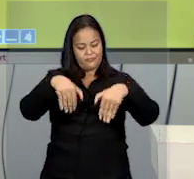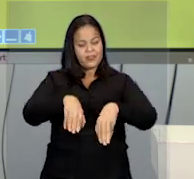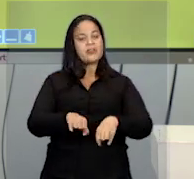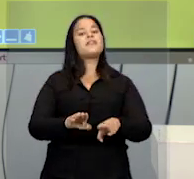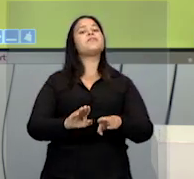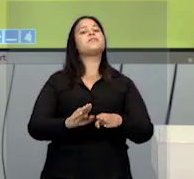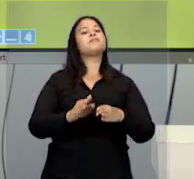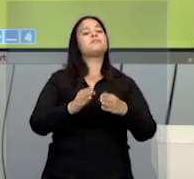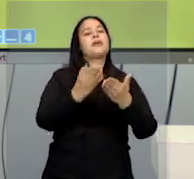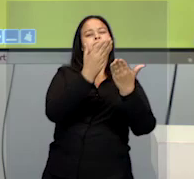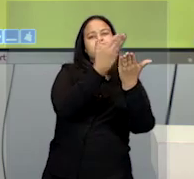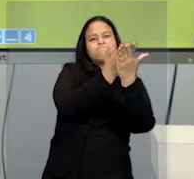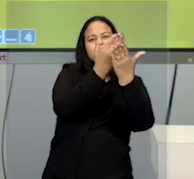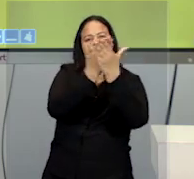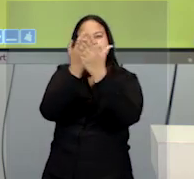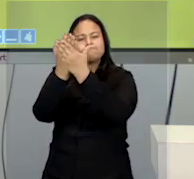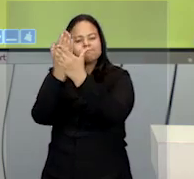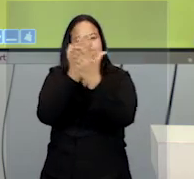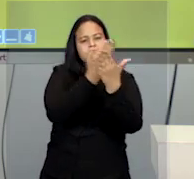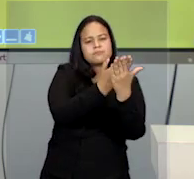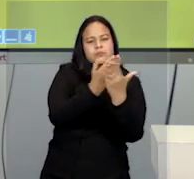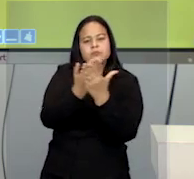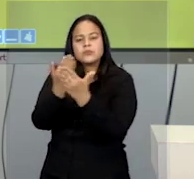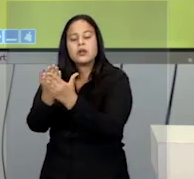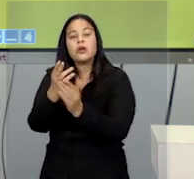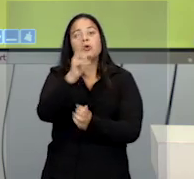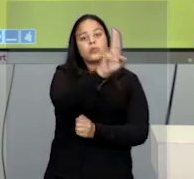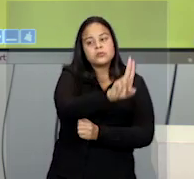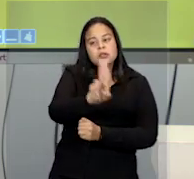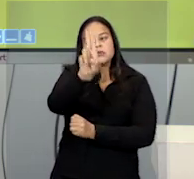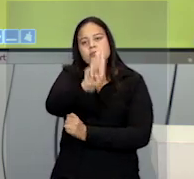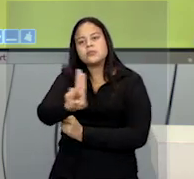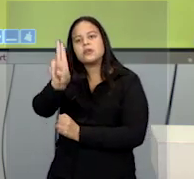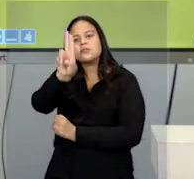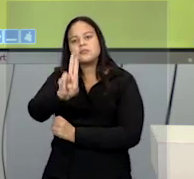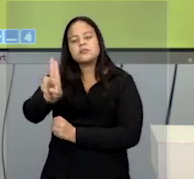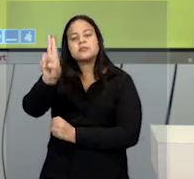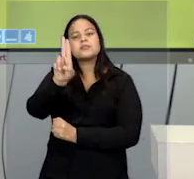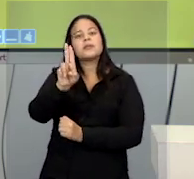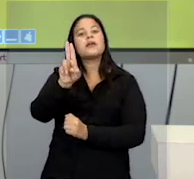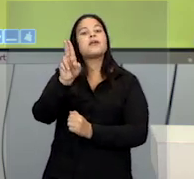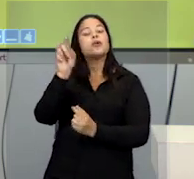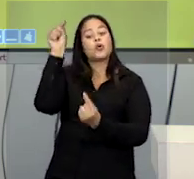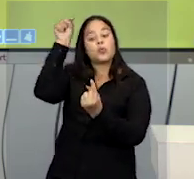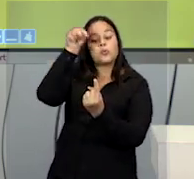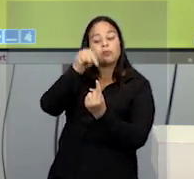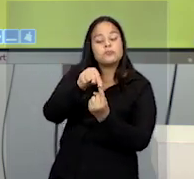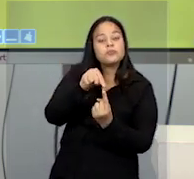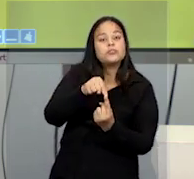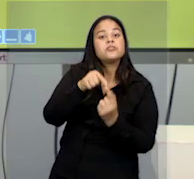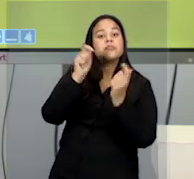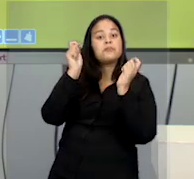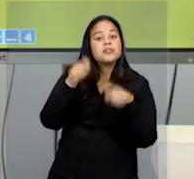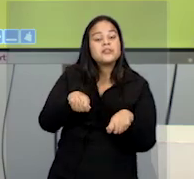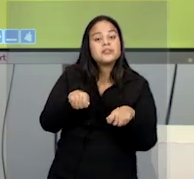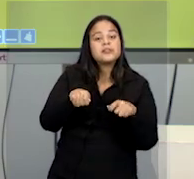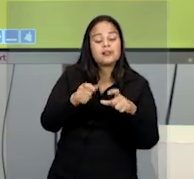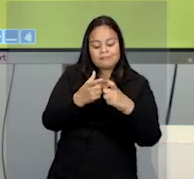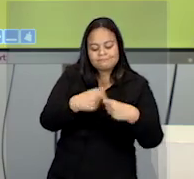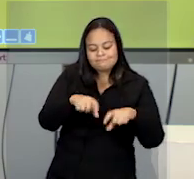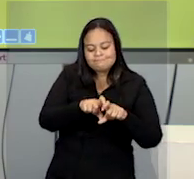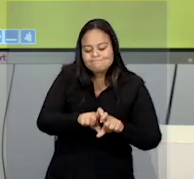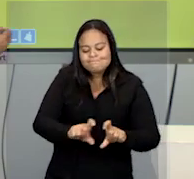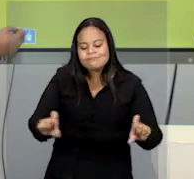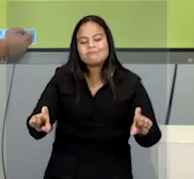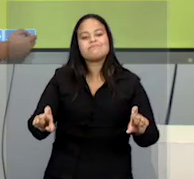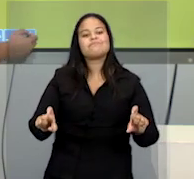trabalhar com todas essas reações intermediárias a fim de obter a reação final para eles